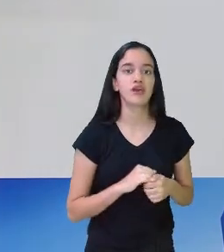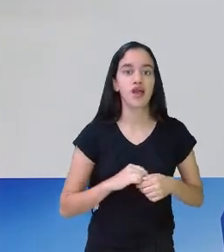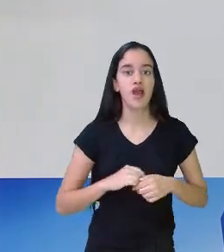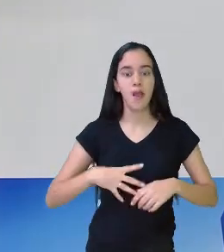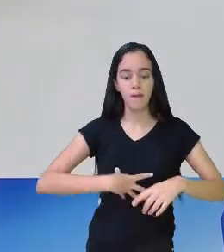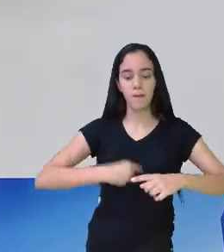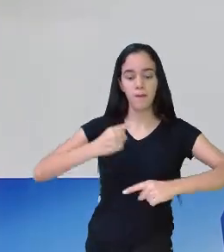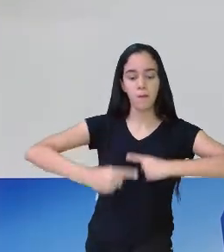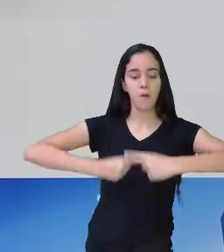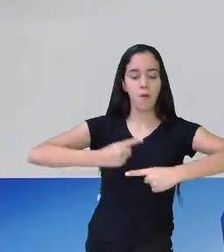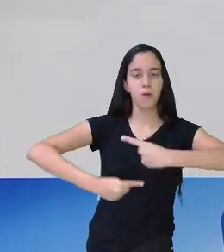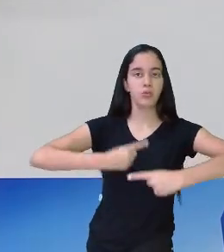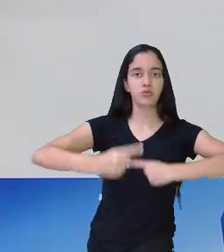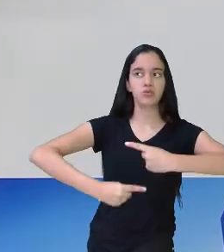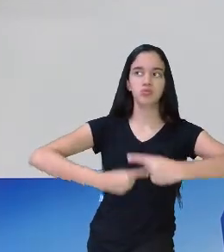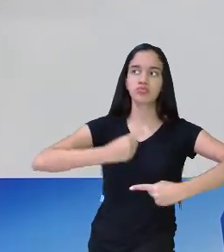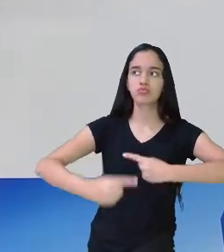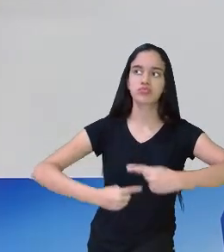Produtor com a quarta.